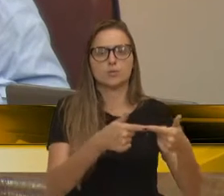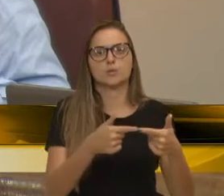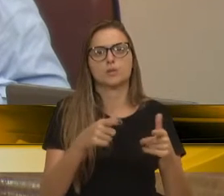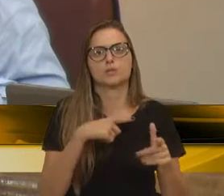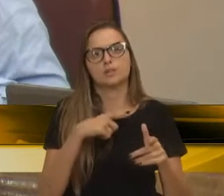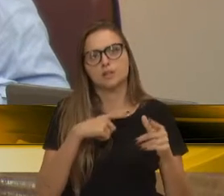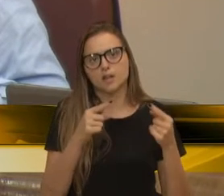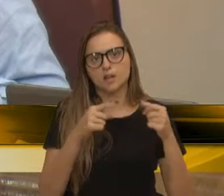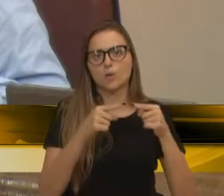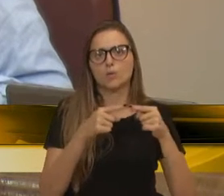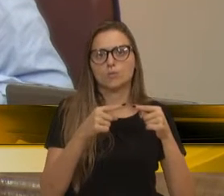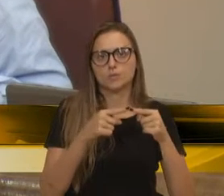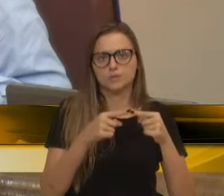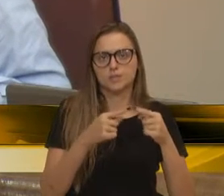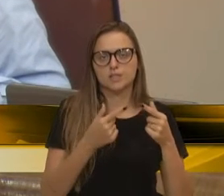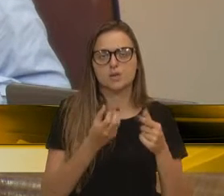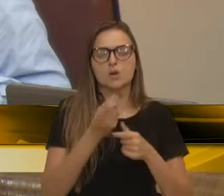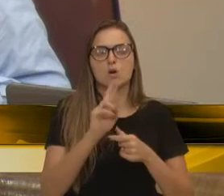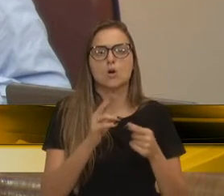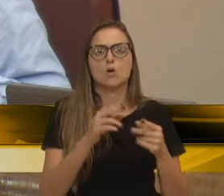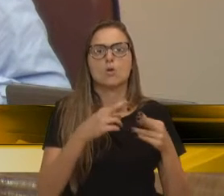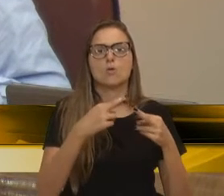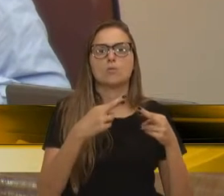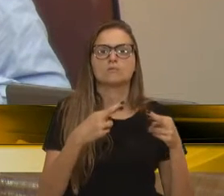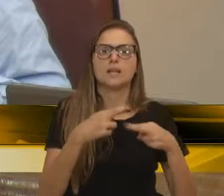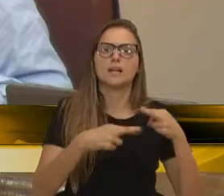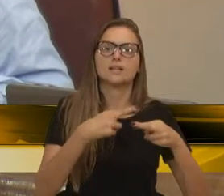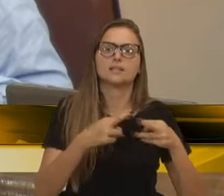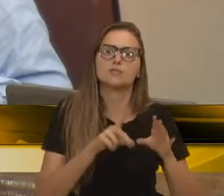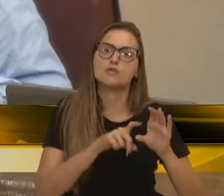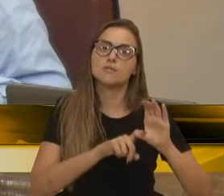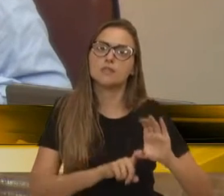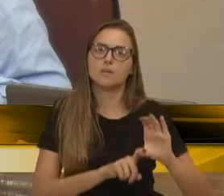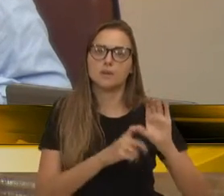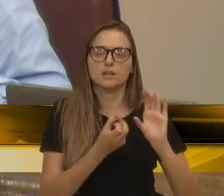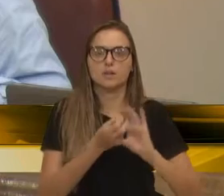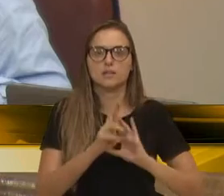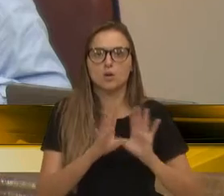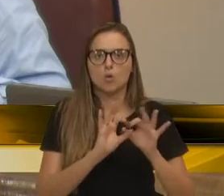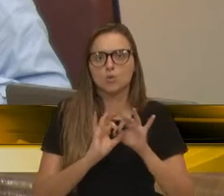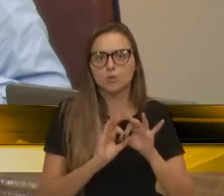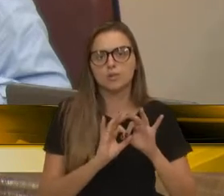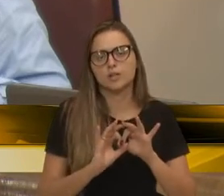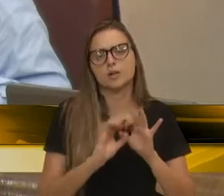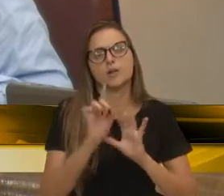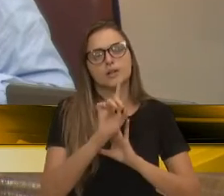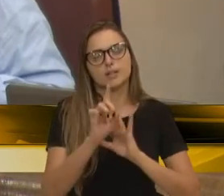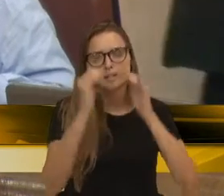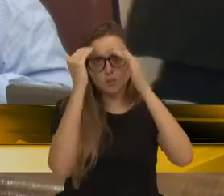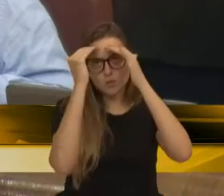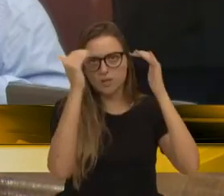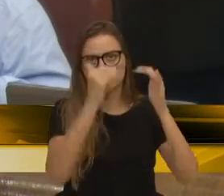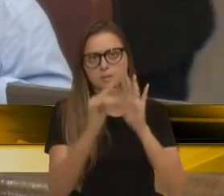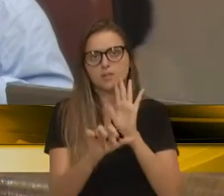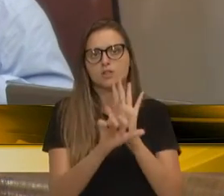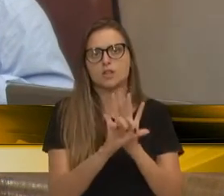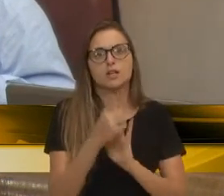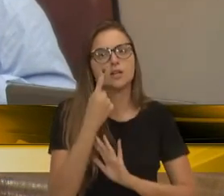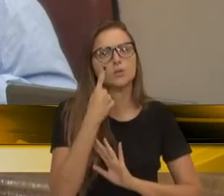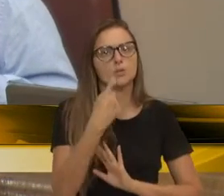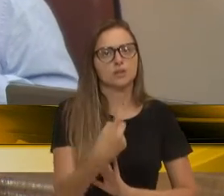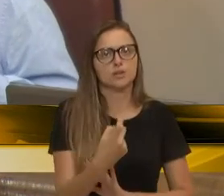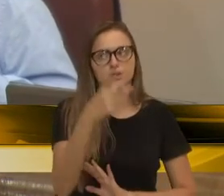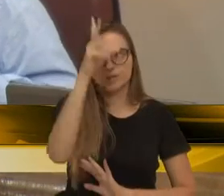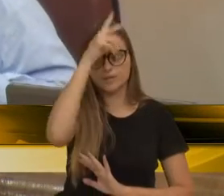ou seus representantes relações de dependência ou aliança ressalvada na forma da lei a colaboração de interesse público